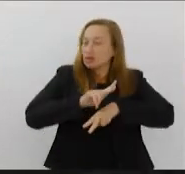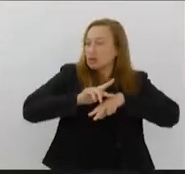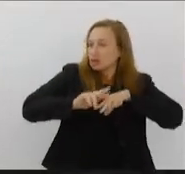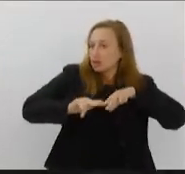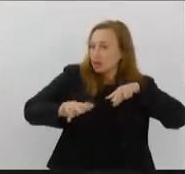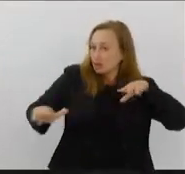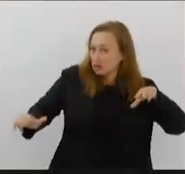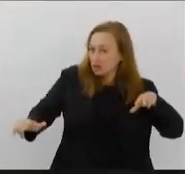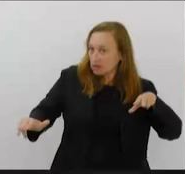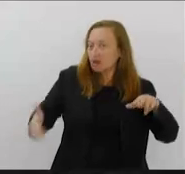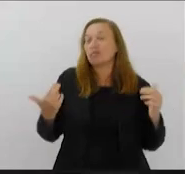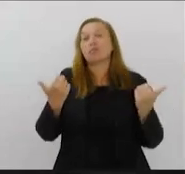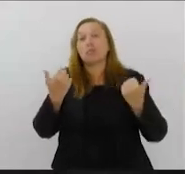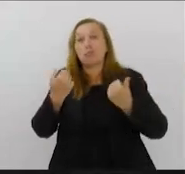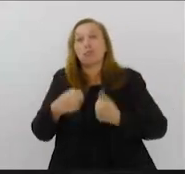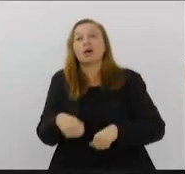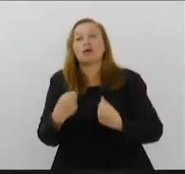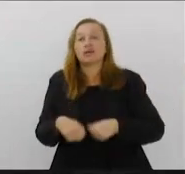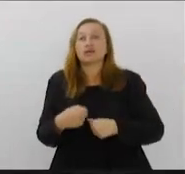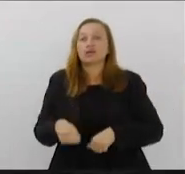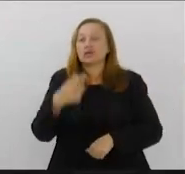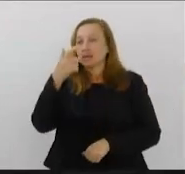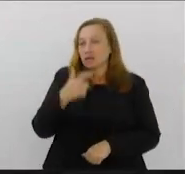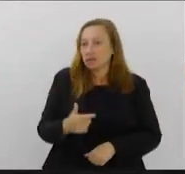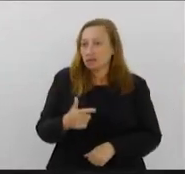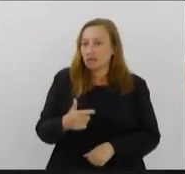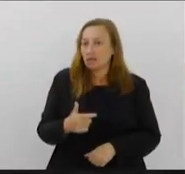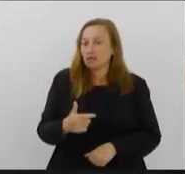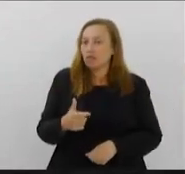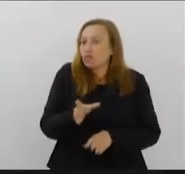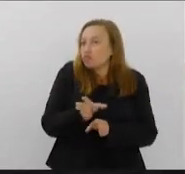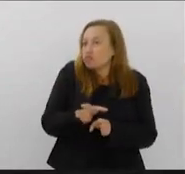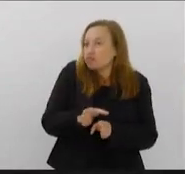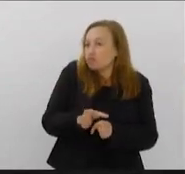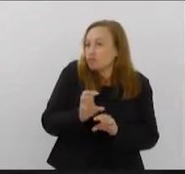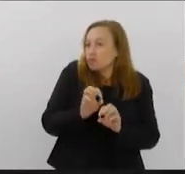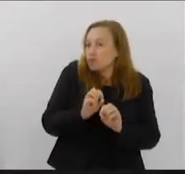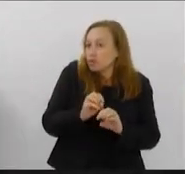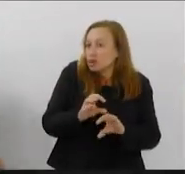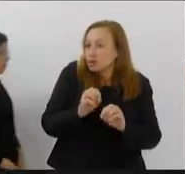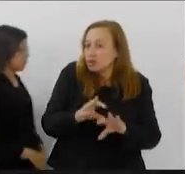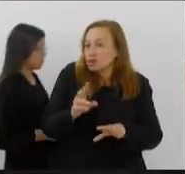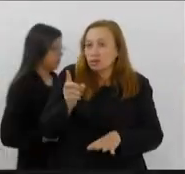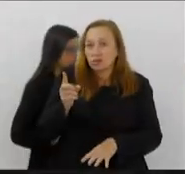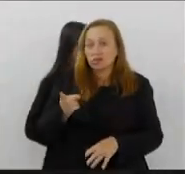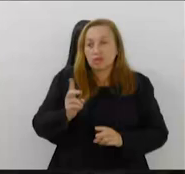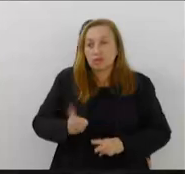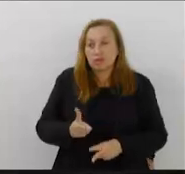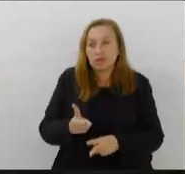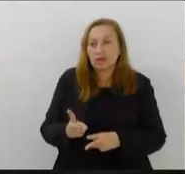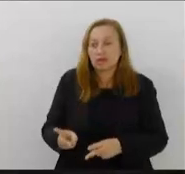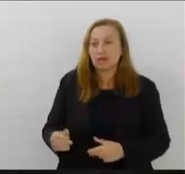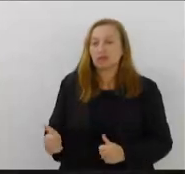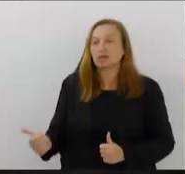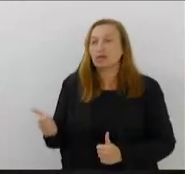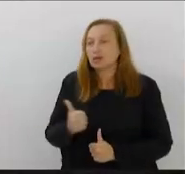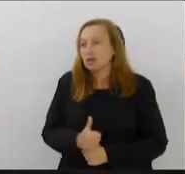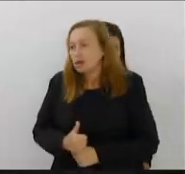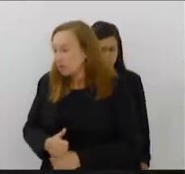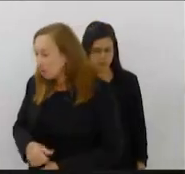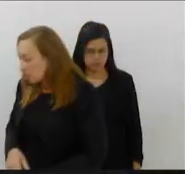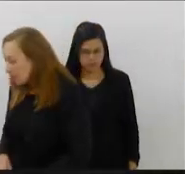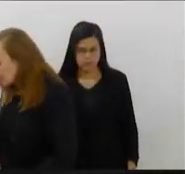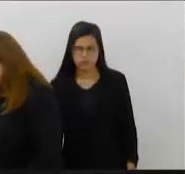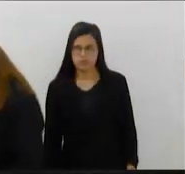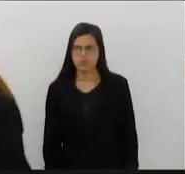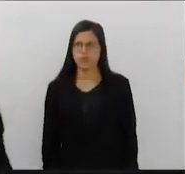diversidade precisa ser uma orientação constante da política empregada por essas